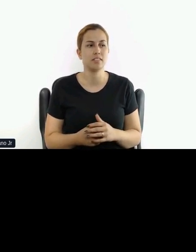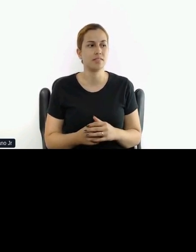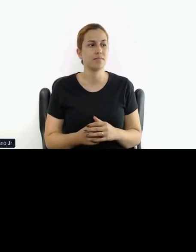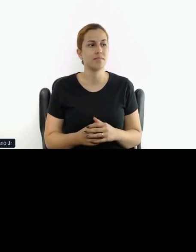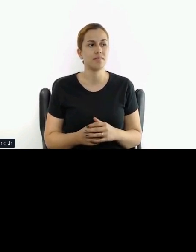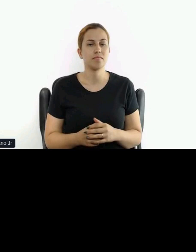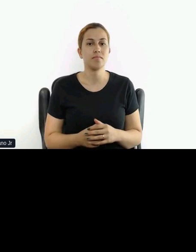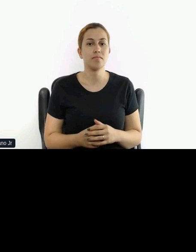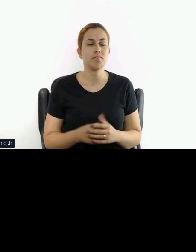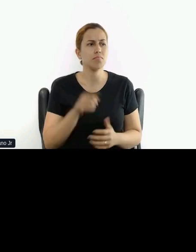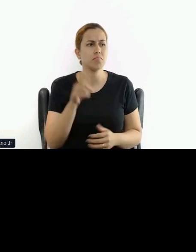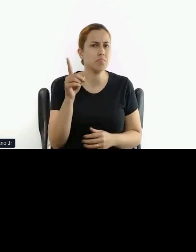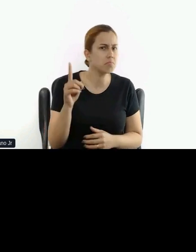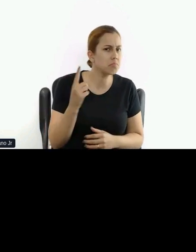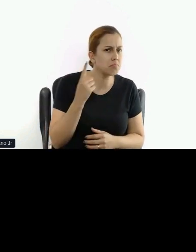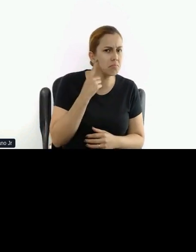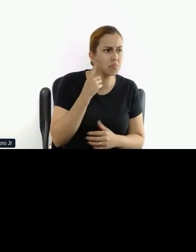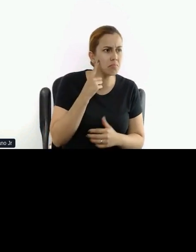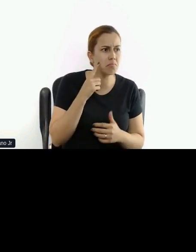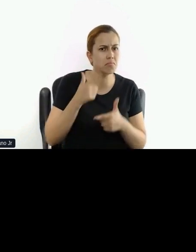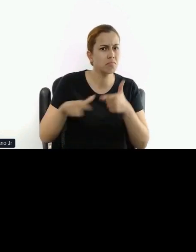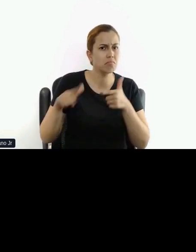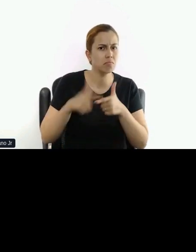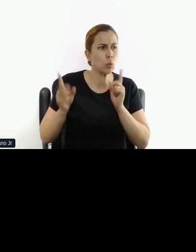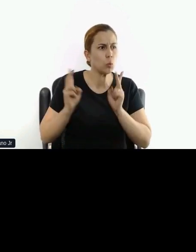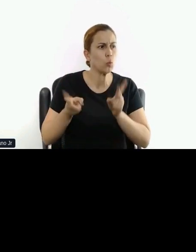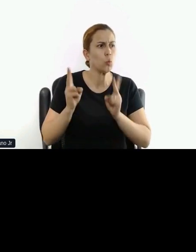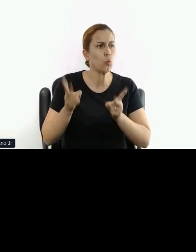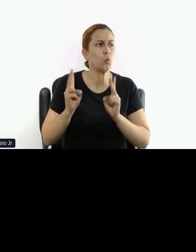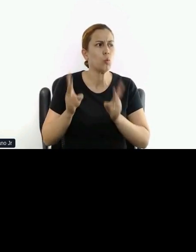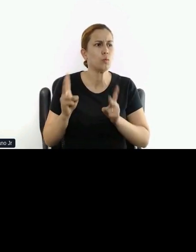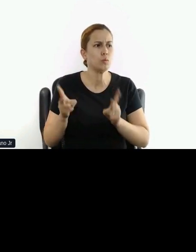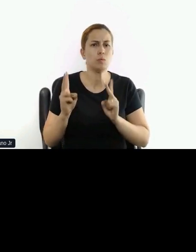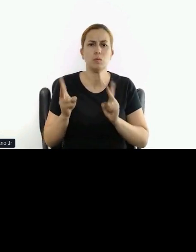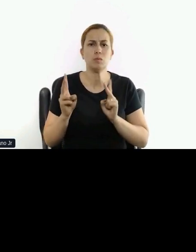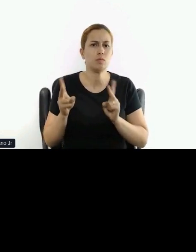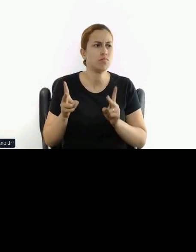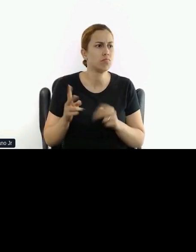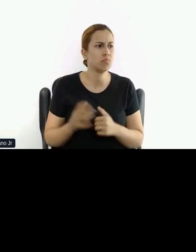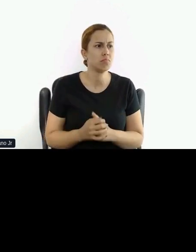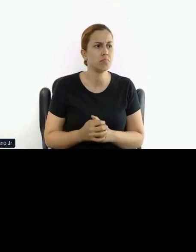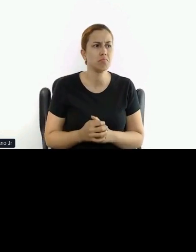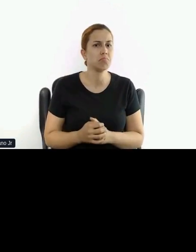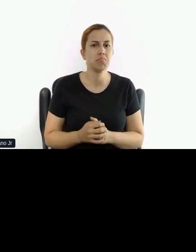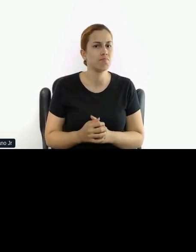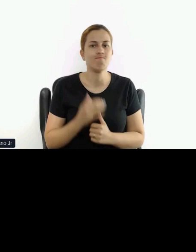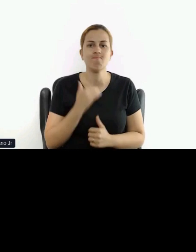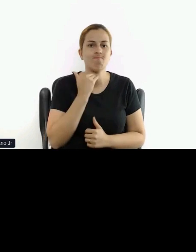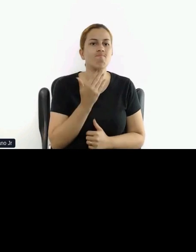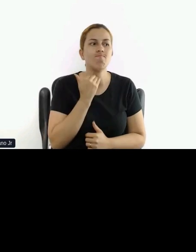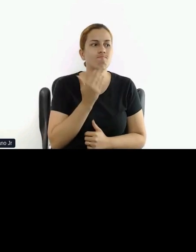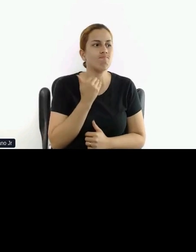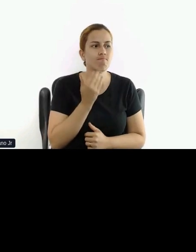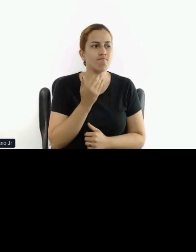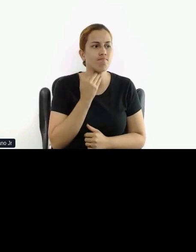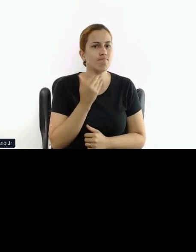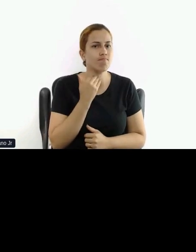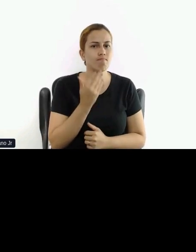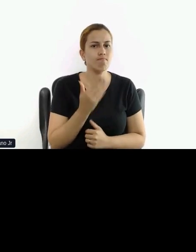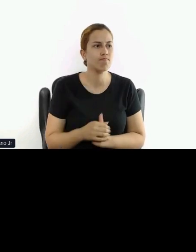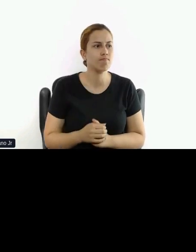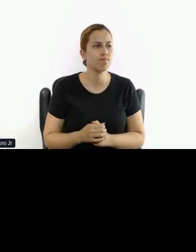não. Ela está me perguntando aqui se vocês estão ouvindo, mas nós não estamos conseguindo ouvi-la.